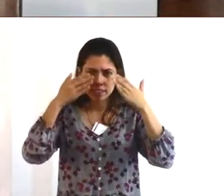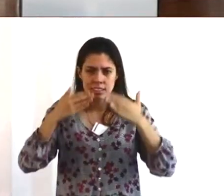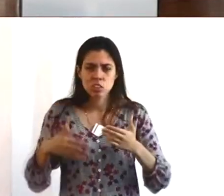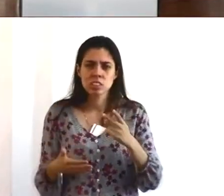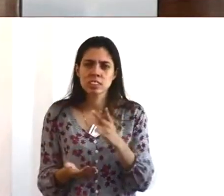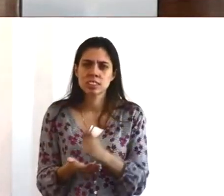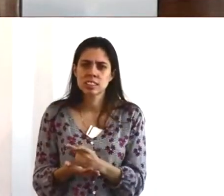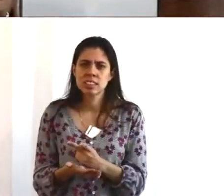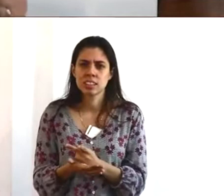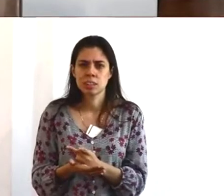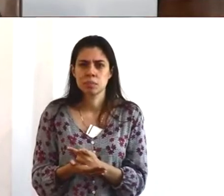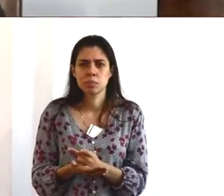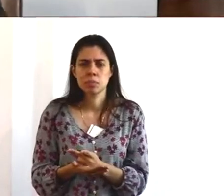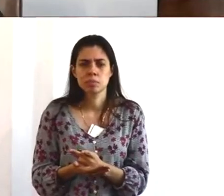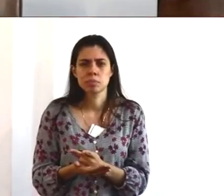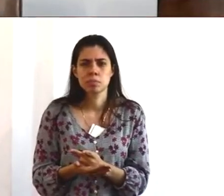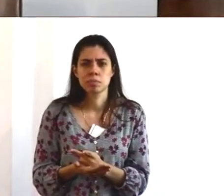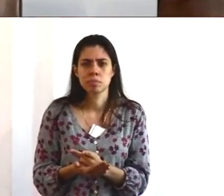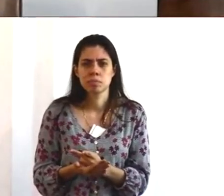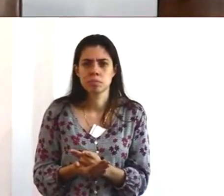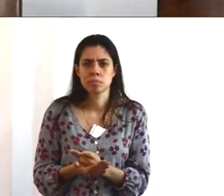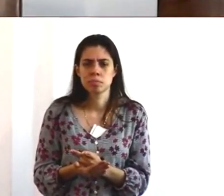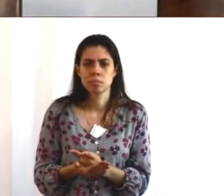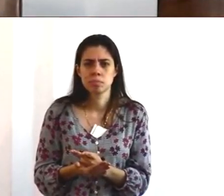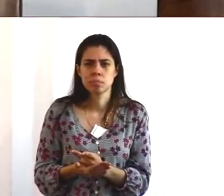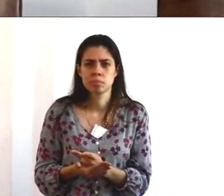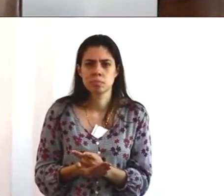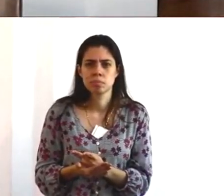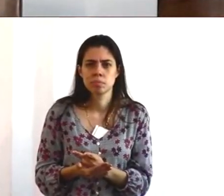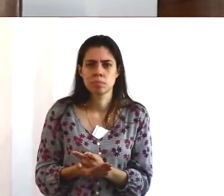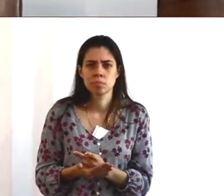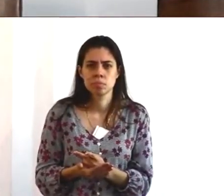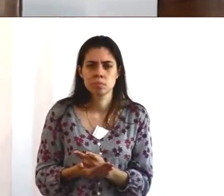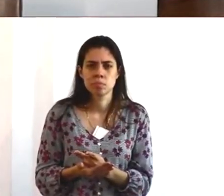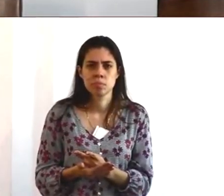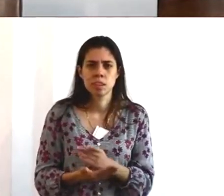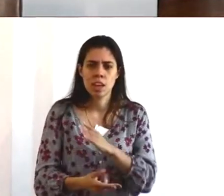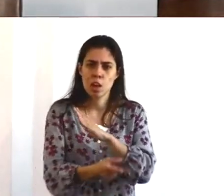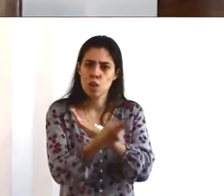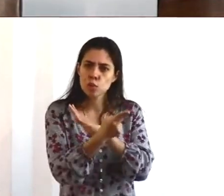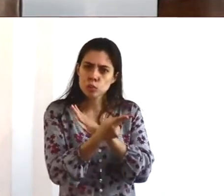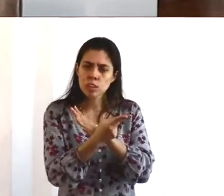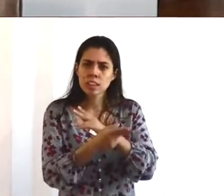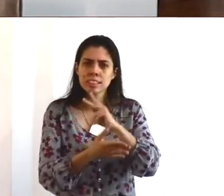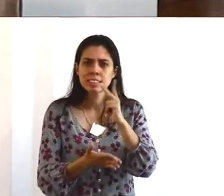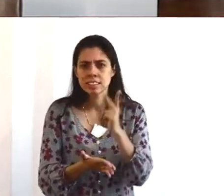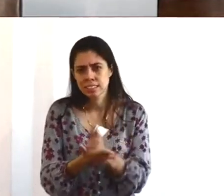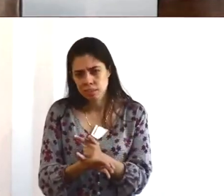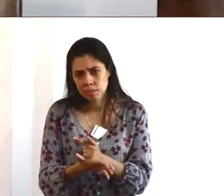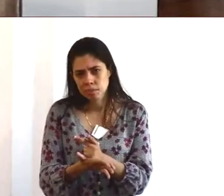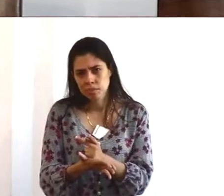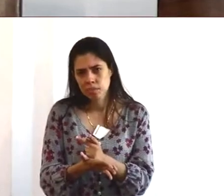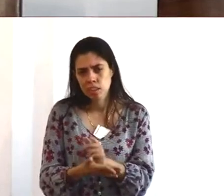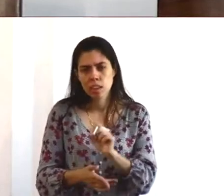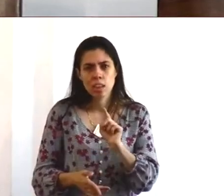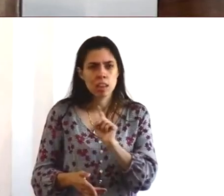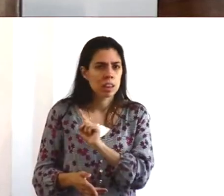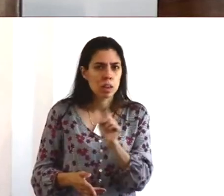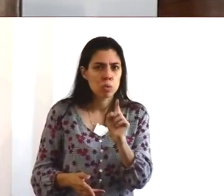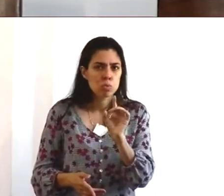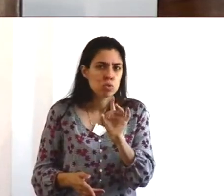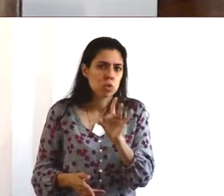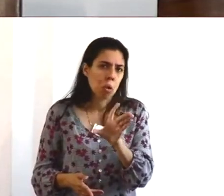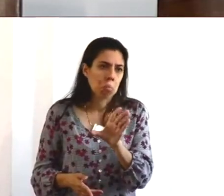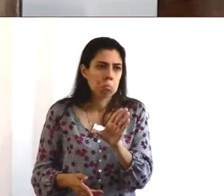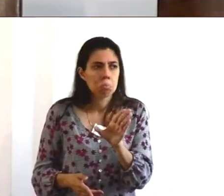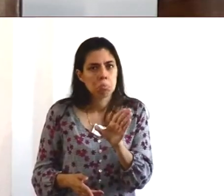um socorro presente. O salmista dá ênfase para dizer que é um socorro bem presente, ou seja, em qualquer momento